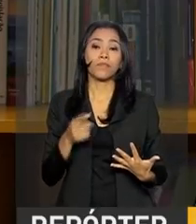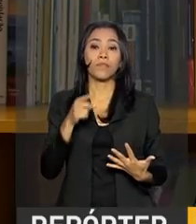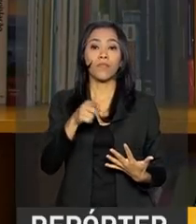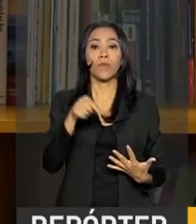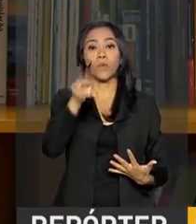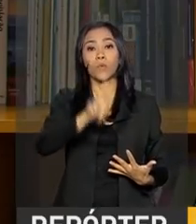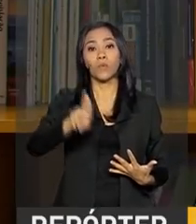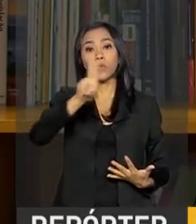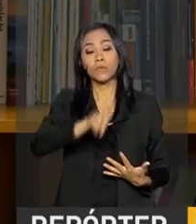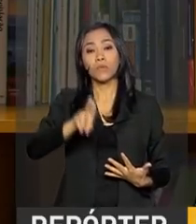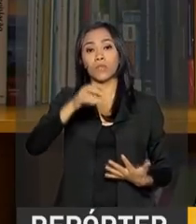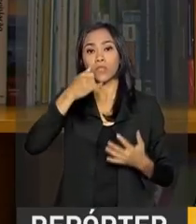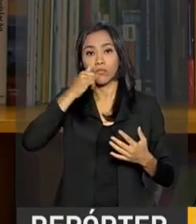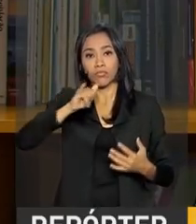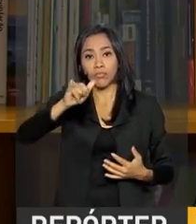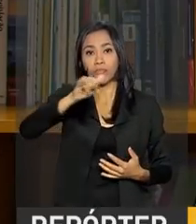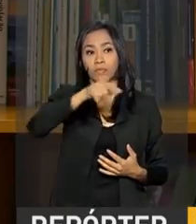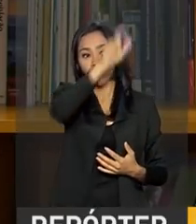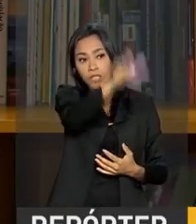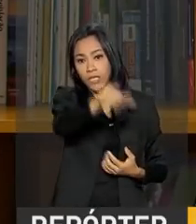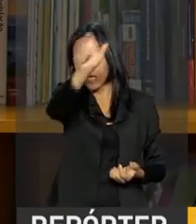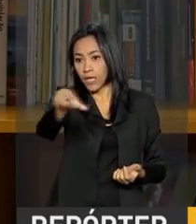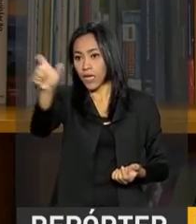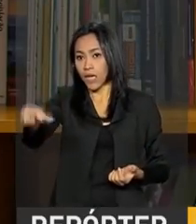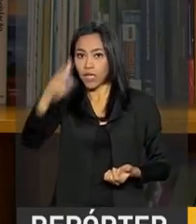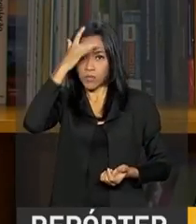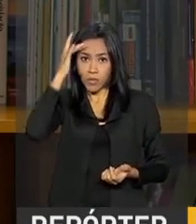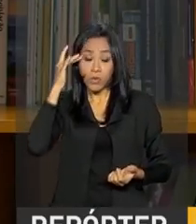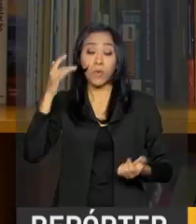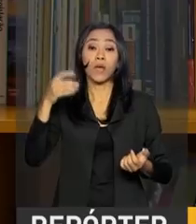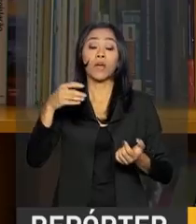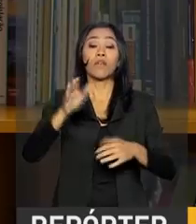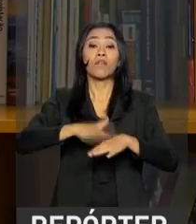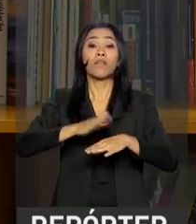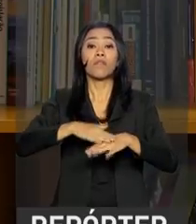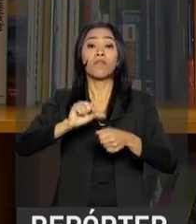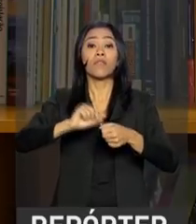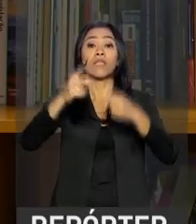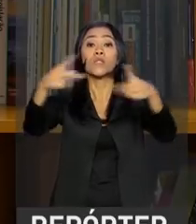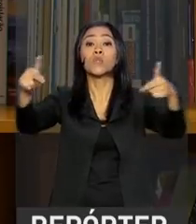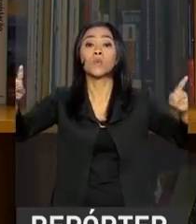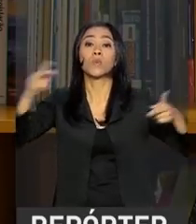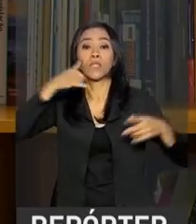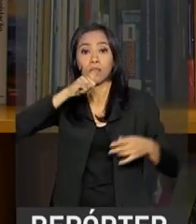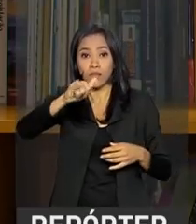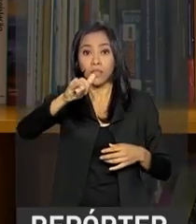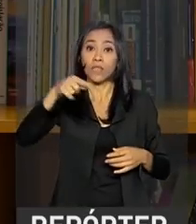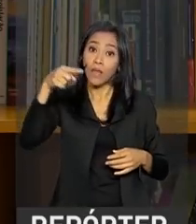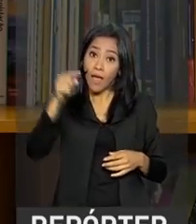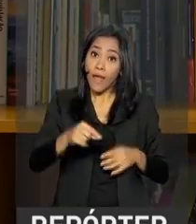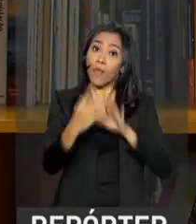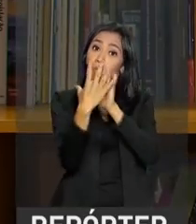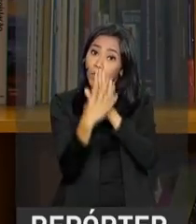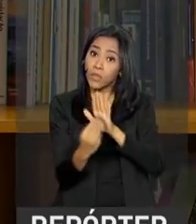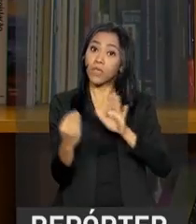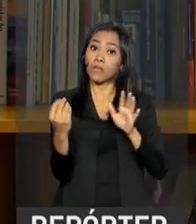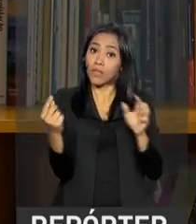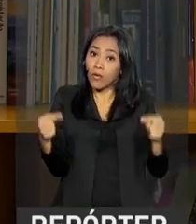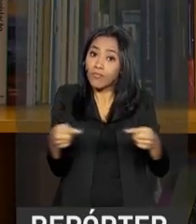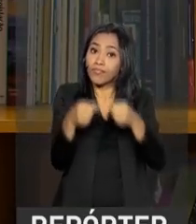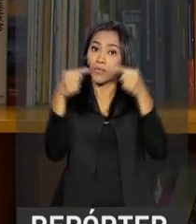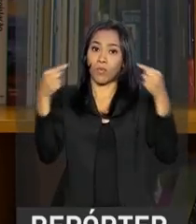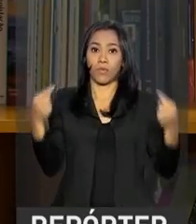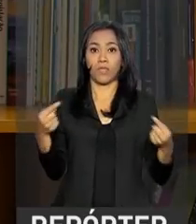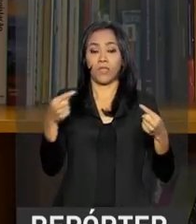do consumidor produzir sua própria energia é a que mais a justa esse modelo é porque eu sou lá é